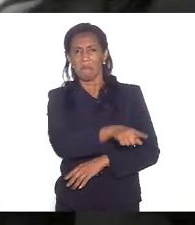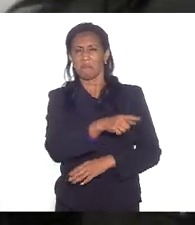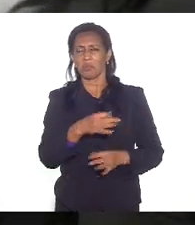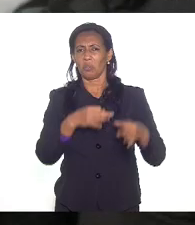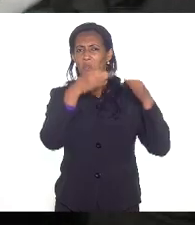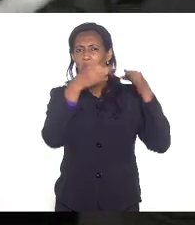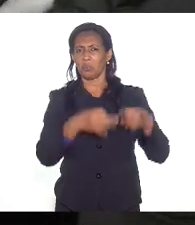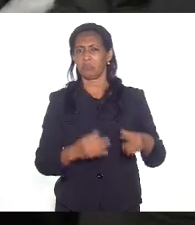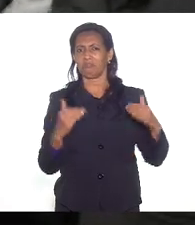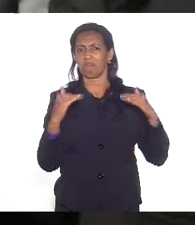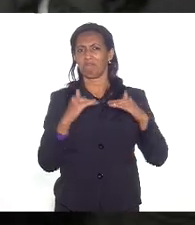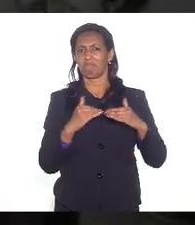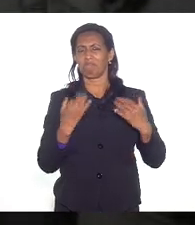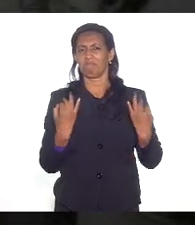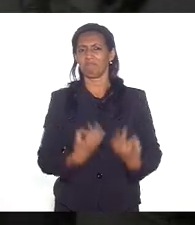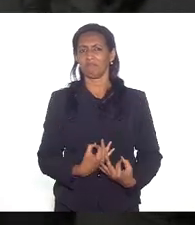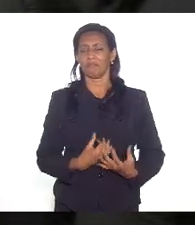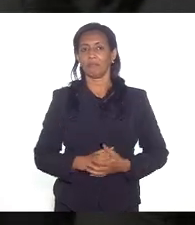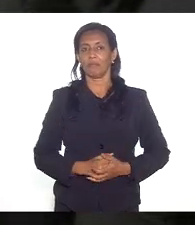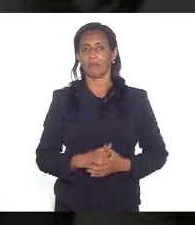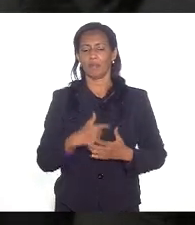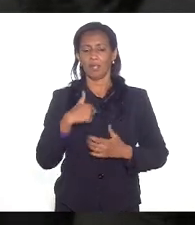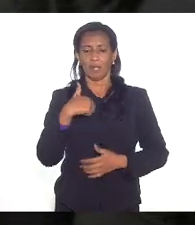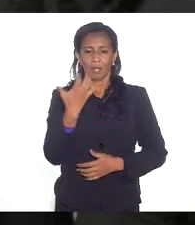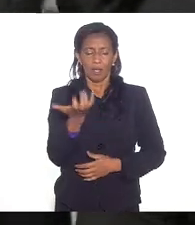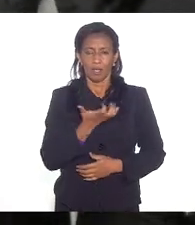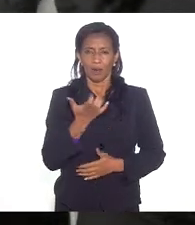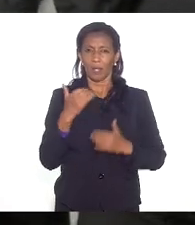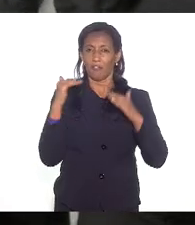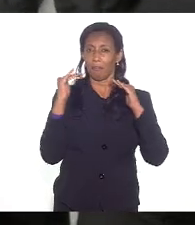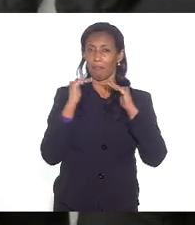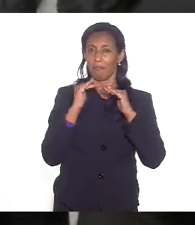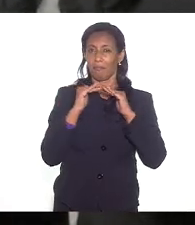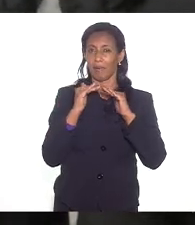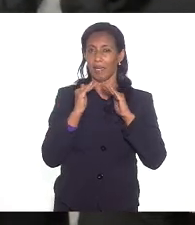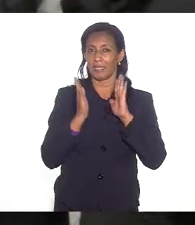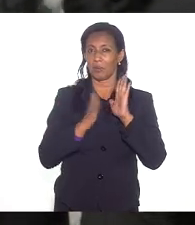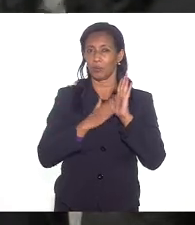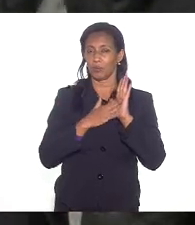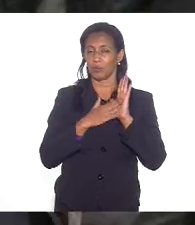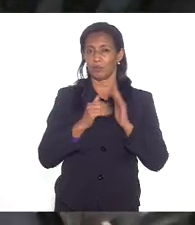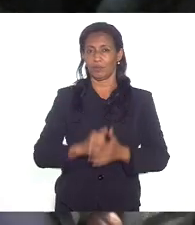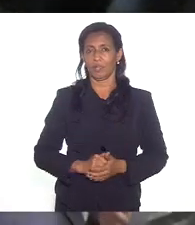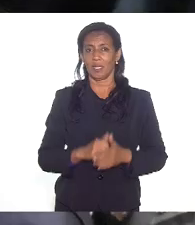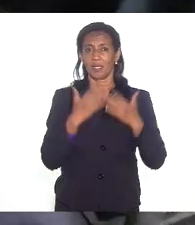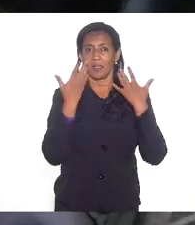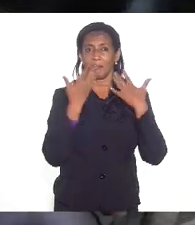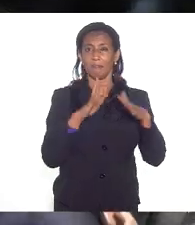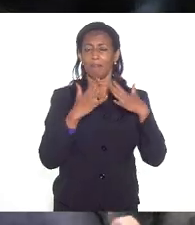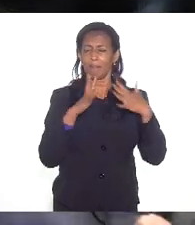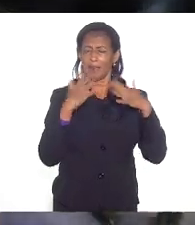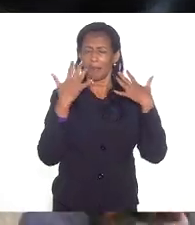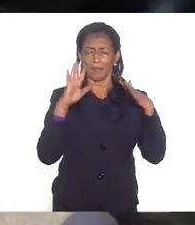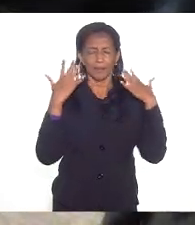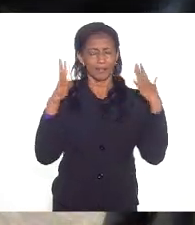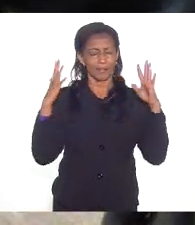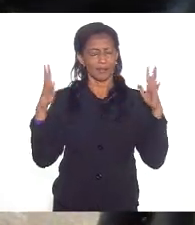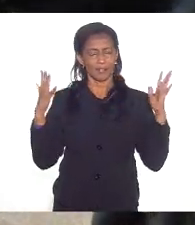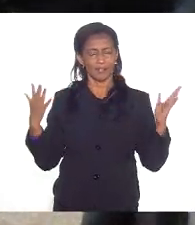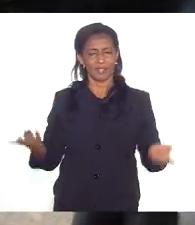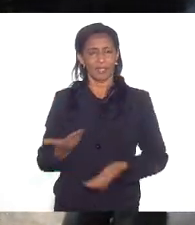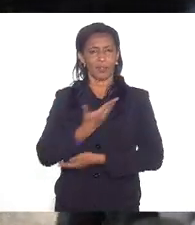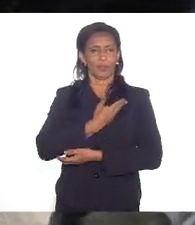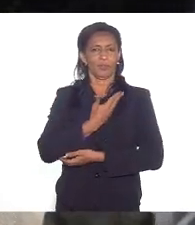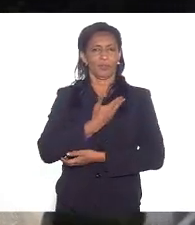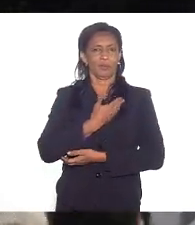correta e justa eu quero dar parecer favorável e parabenizar em uma salva de palmas para o